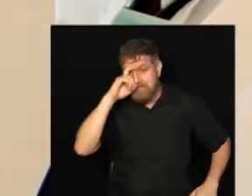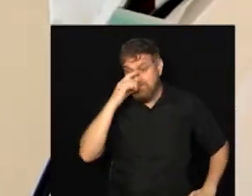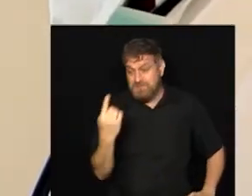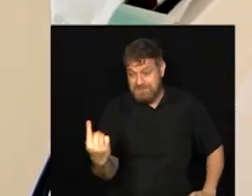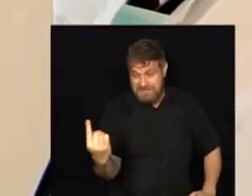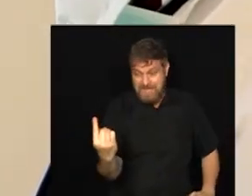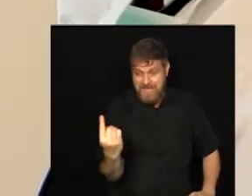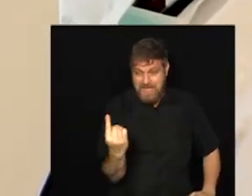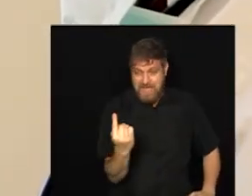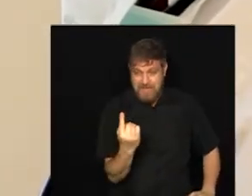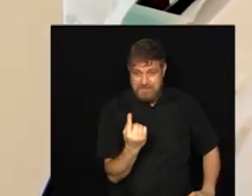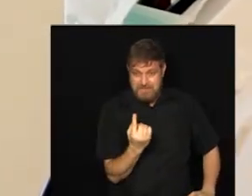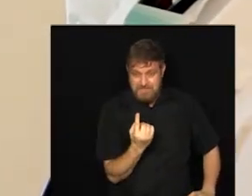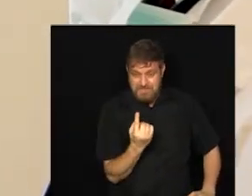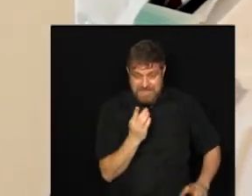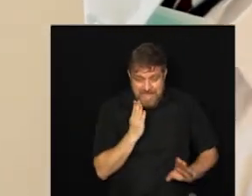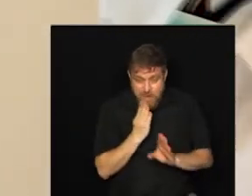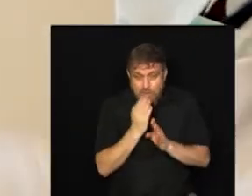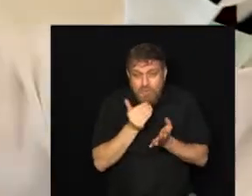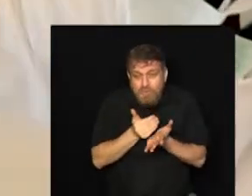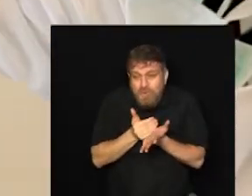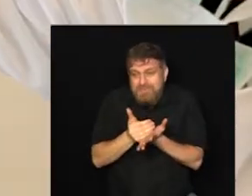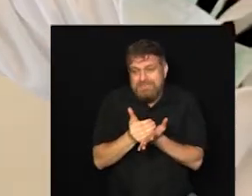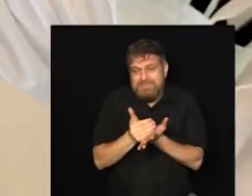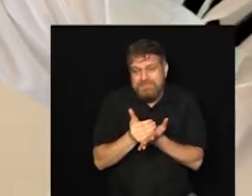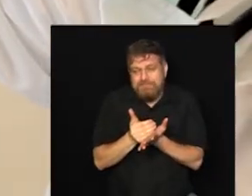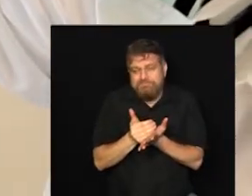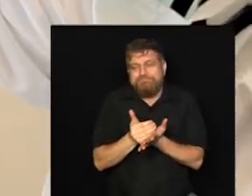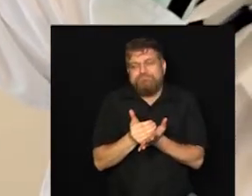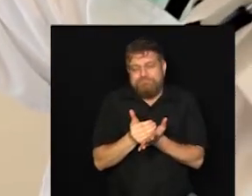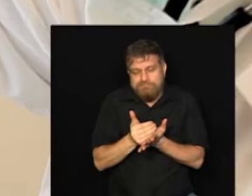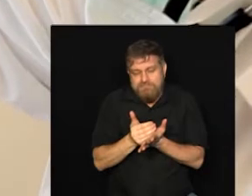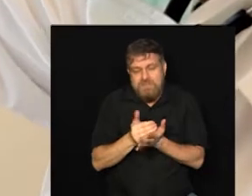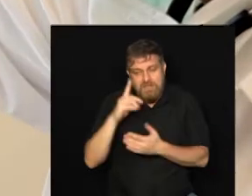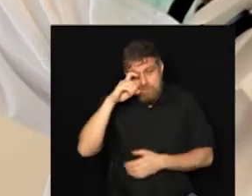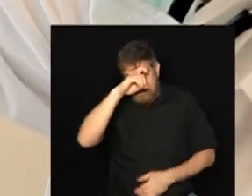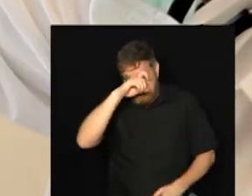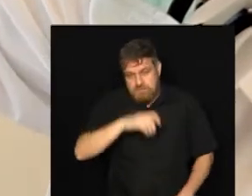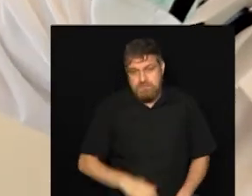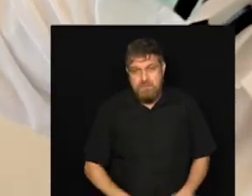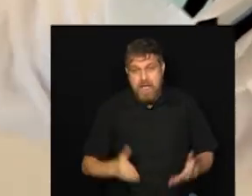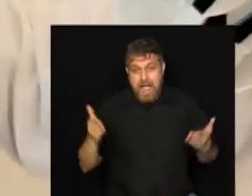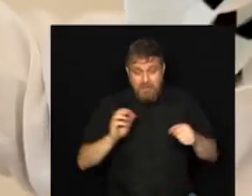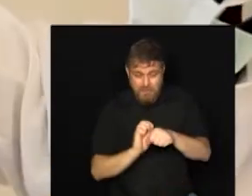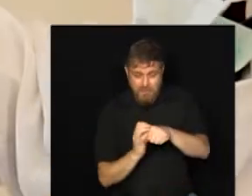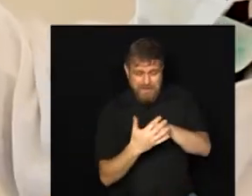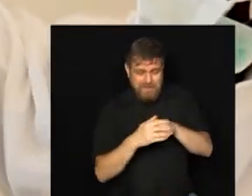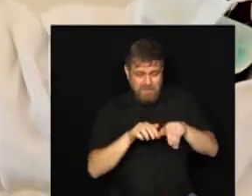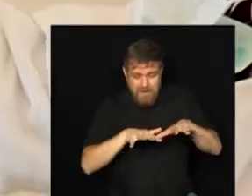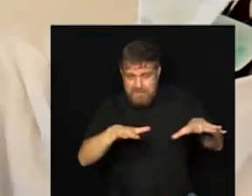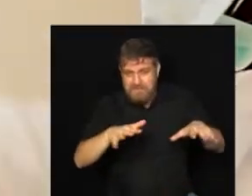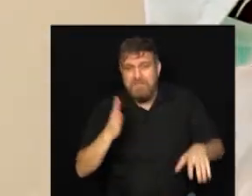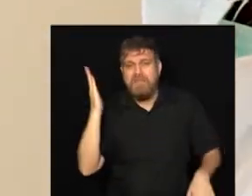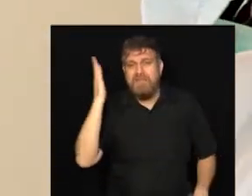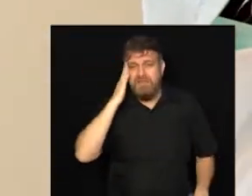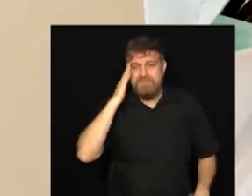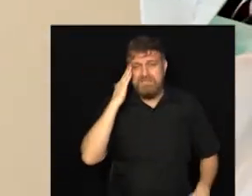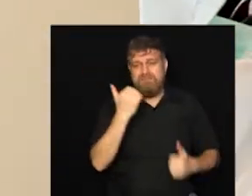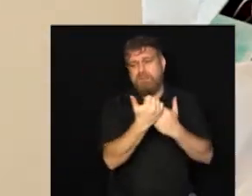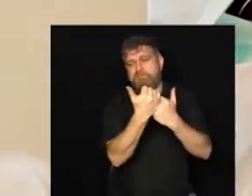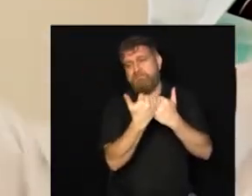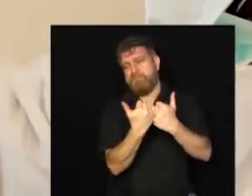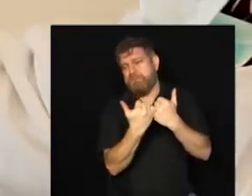um paciente com um câncer inicial. Então, e agora com a pandemia vai piorar muito